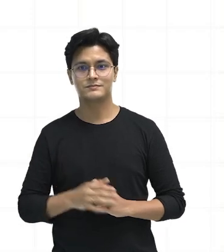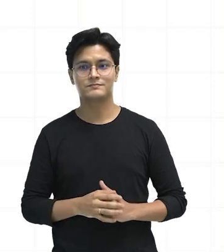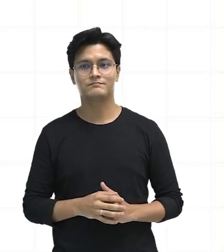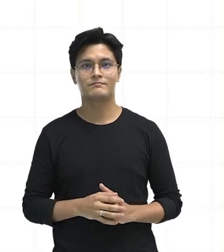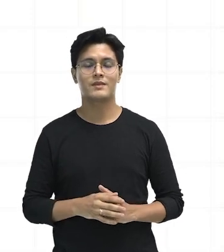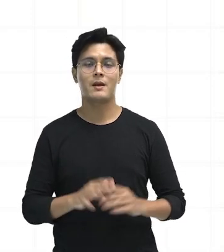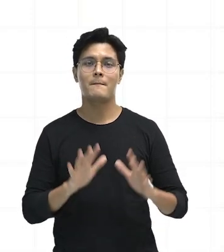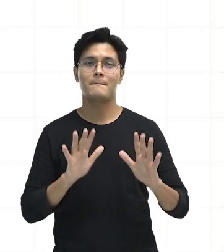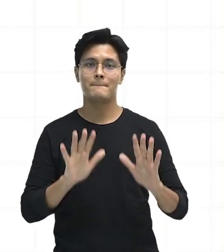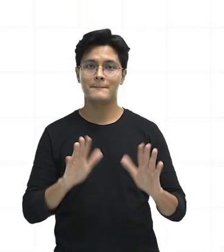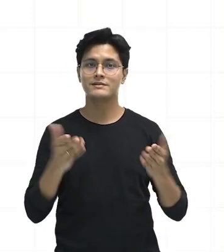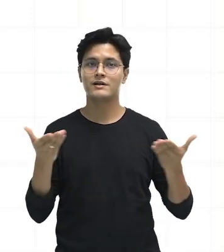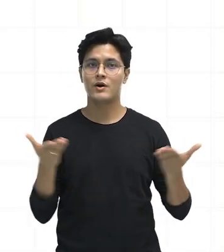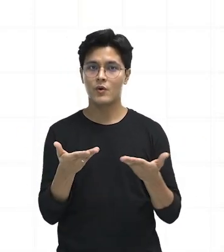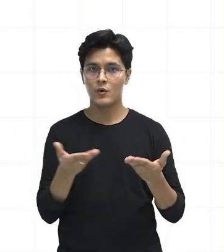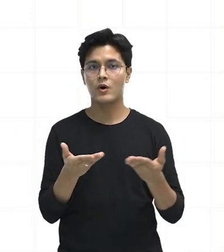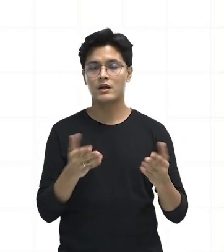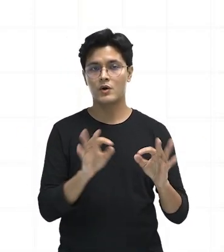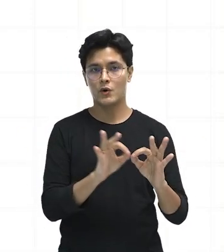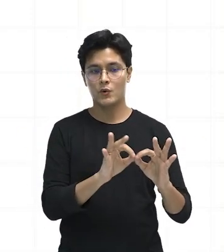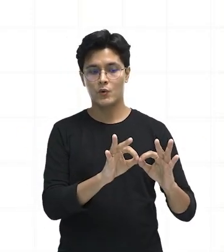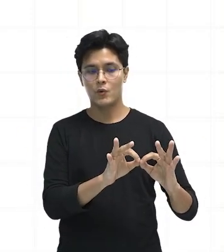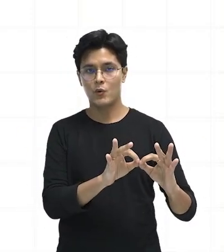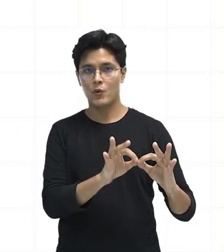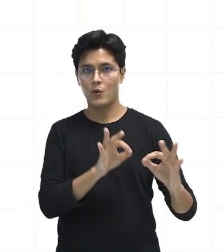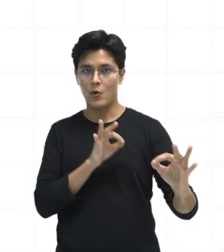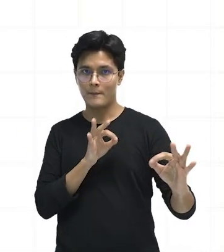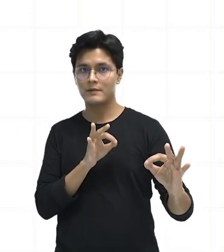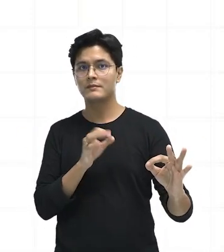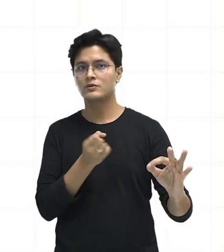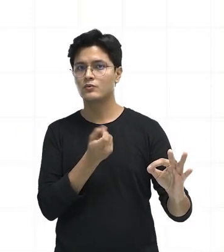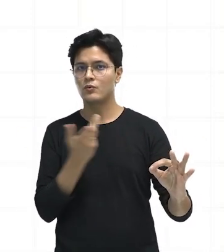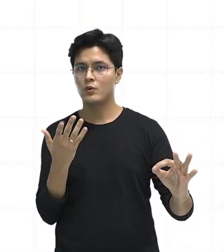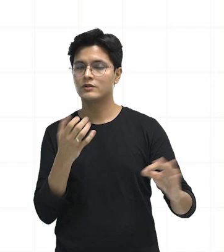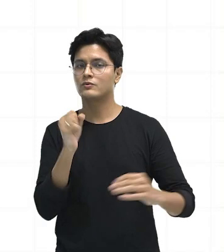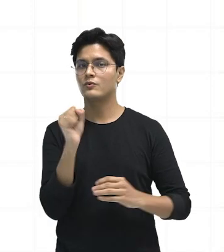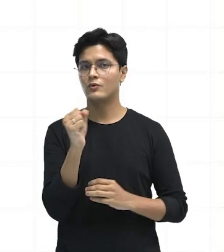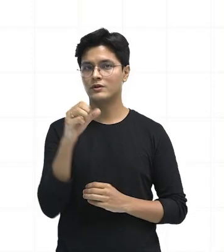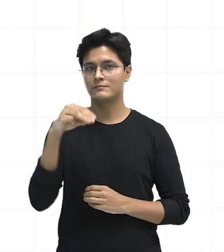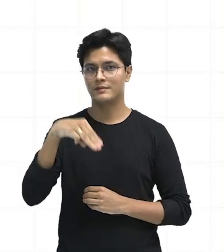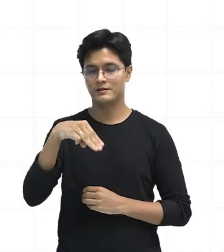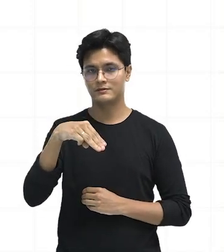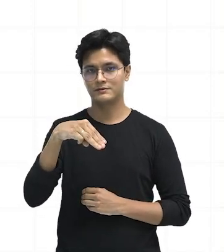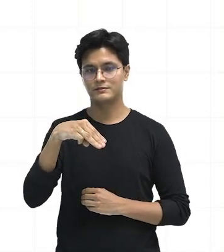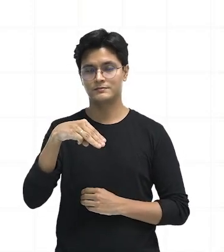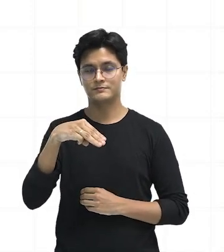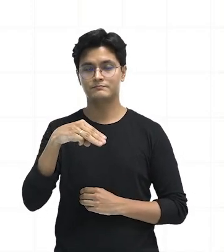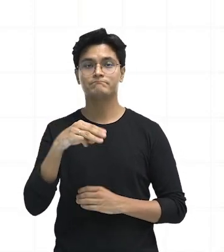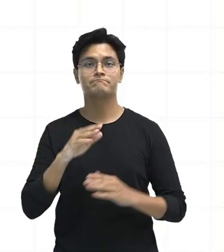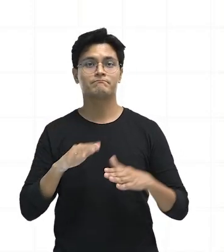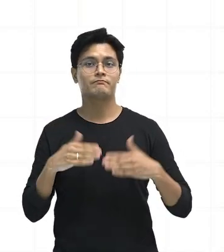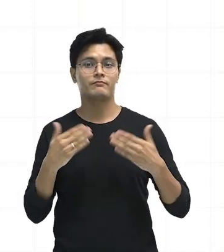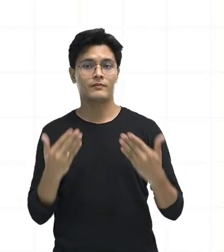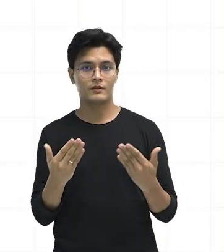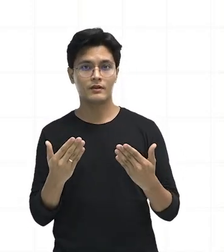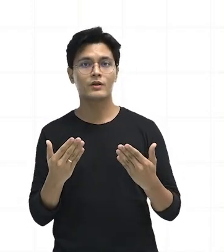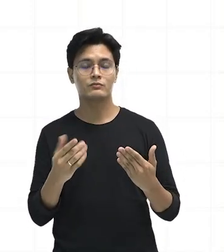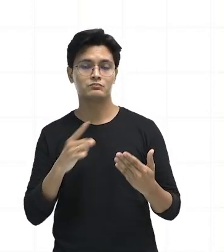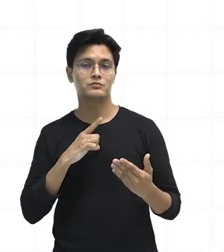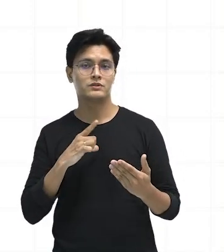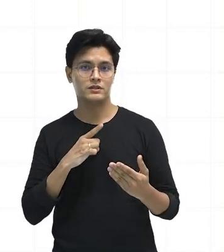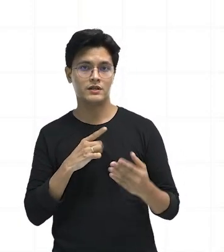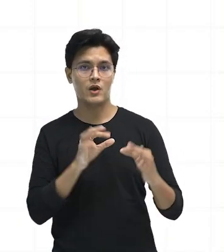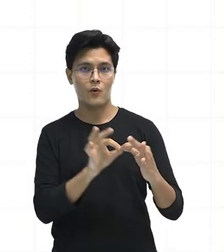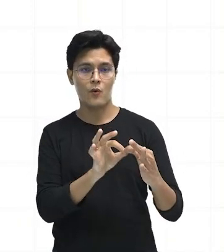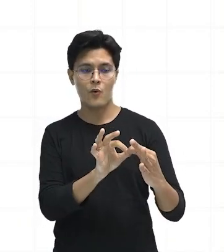agora, o comprimento, aliás, dessa piscina é de 8 metros, tá bom? Então, aqui nós temos